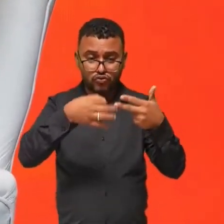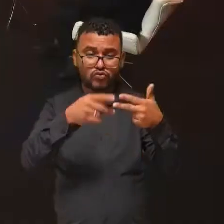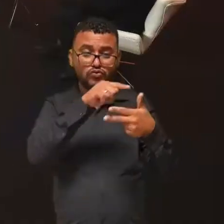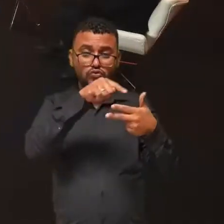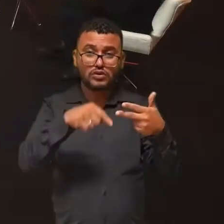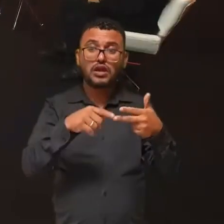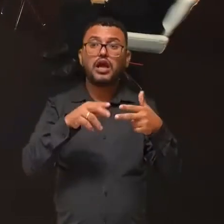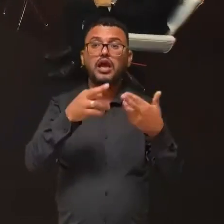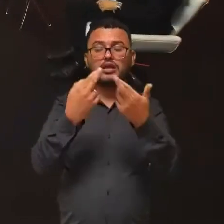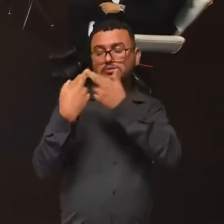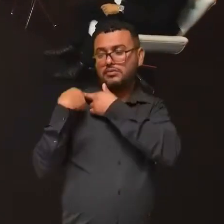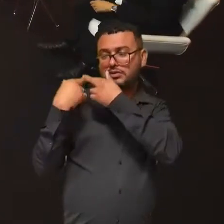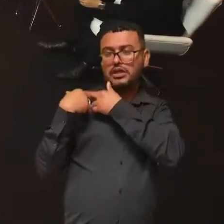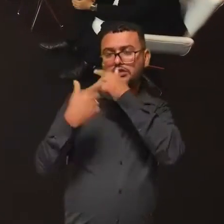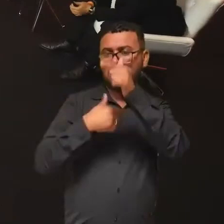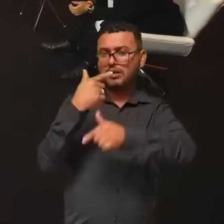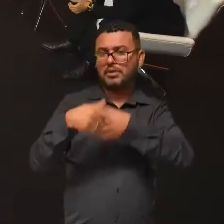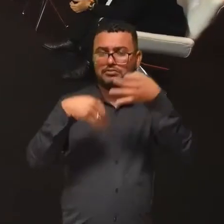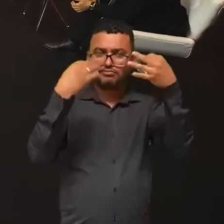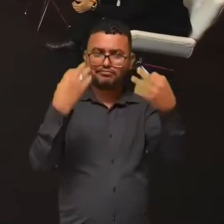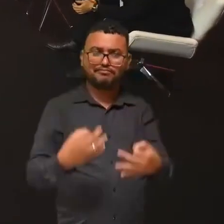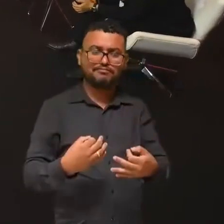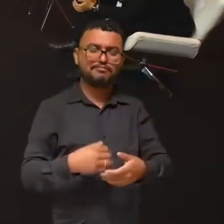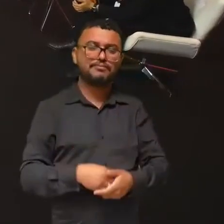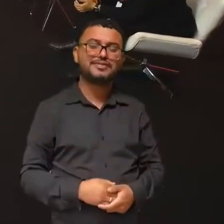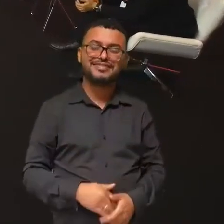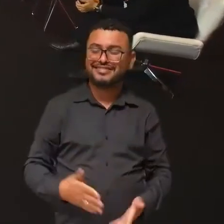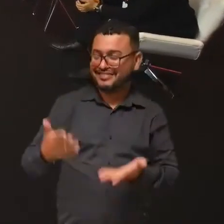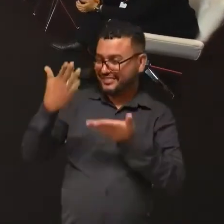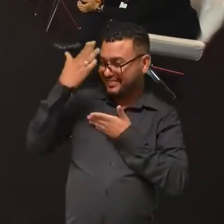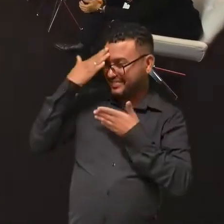responsabilidade. Muito obrigada. Próxima.